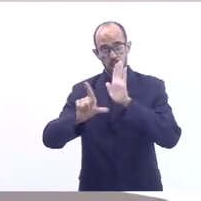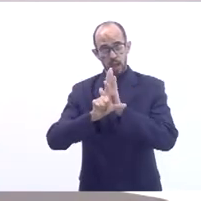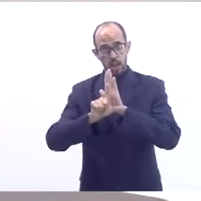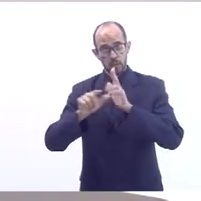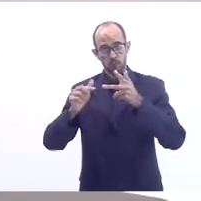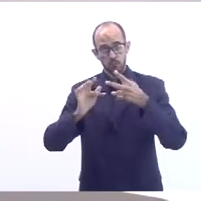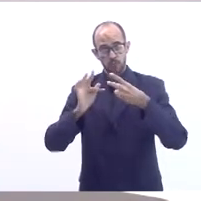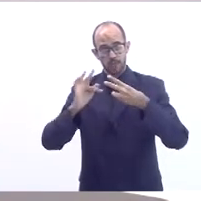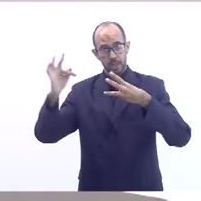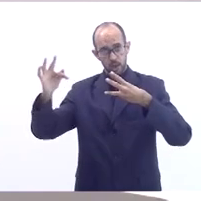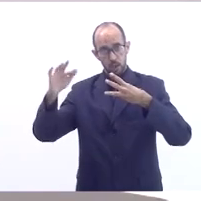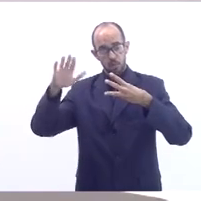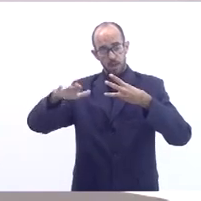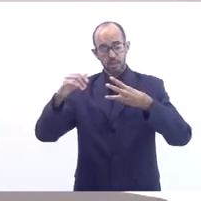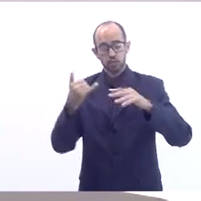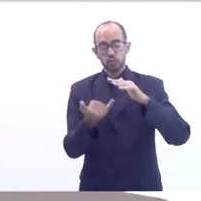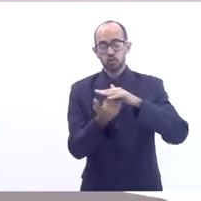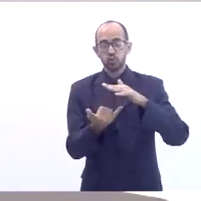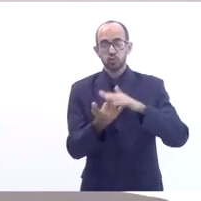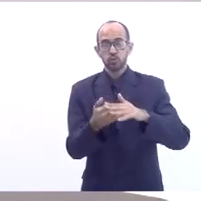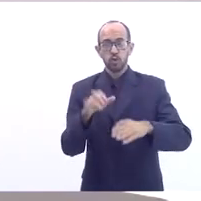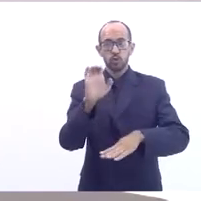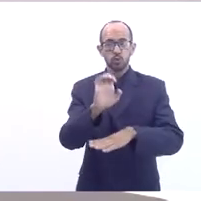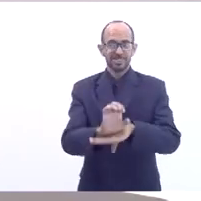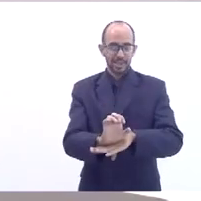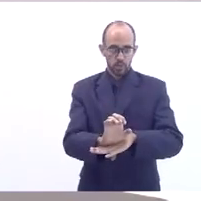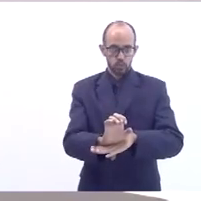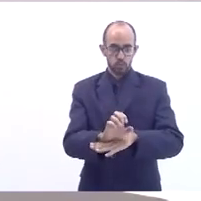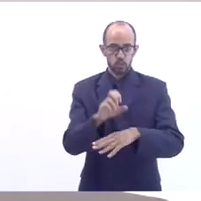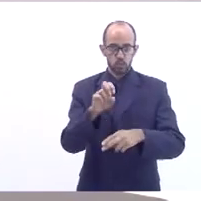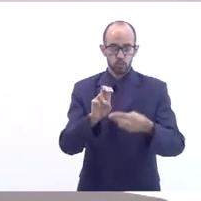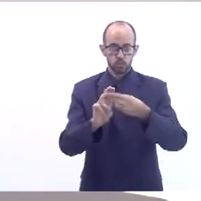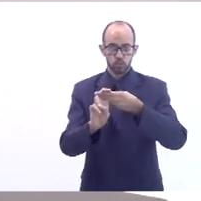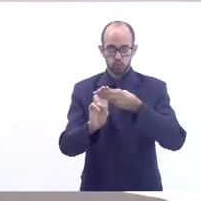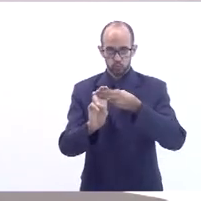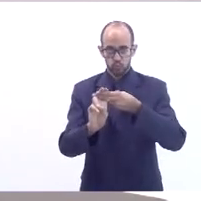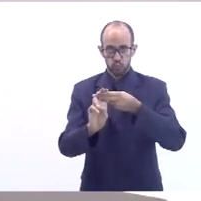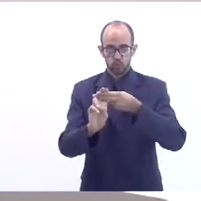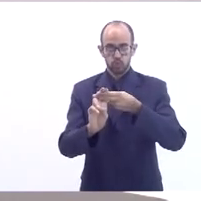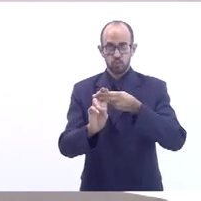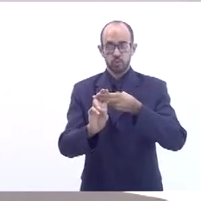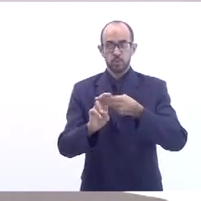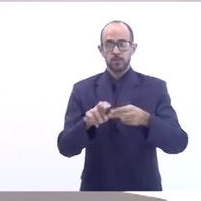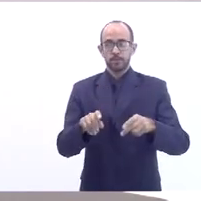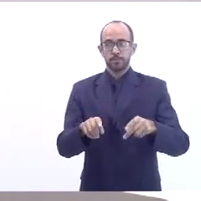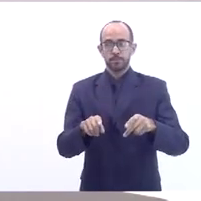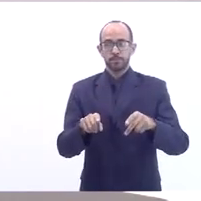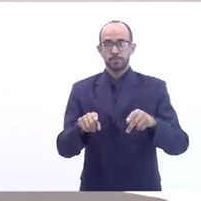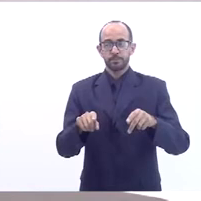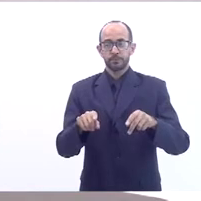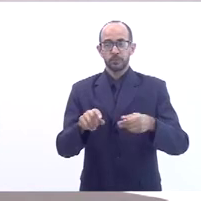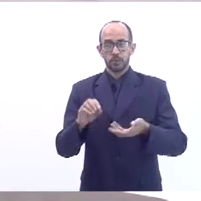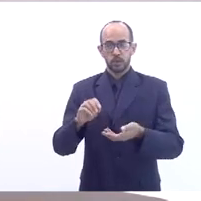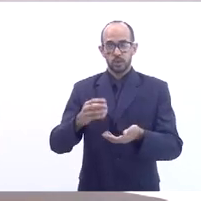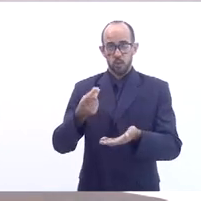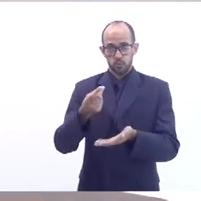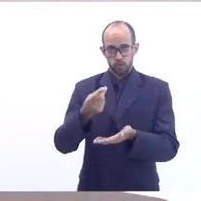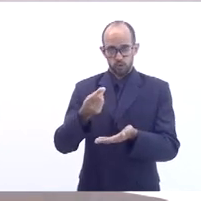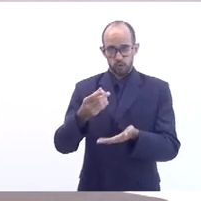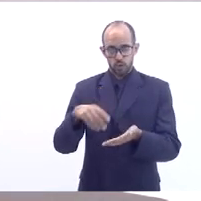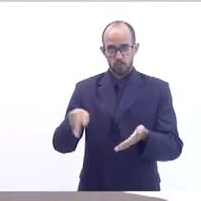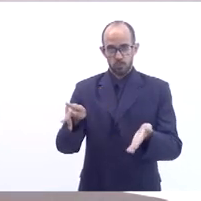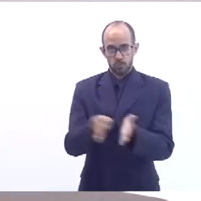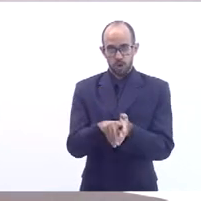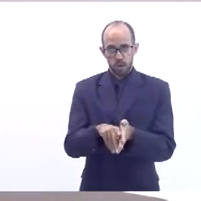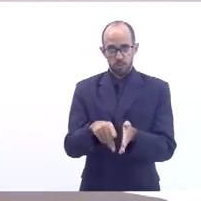identidade estaduais do SUS bom e com uma fonte de custeio que é o